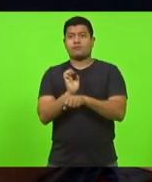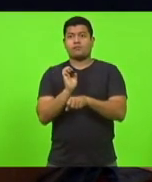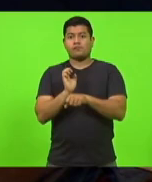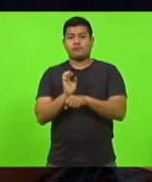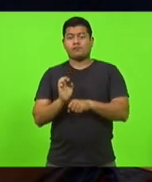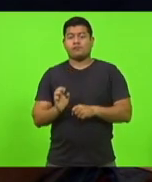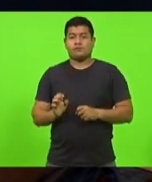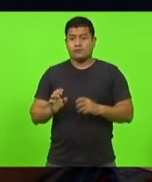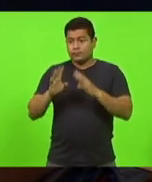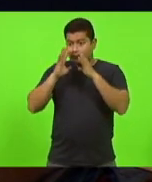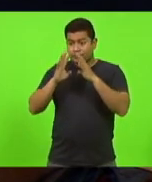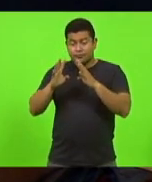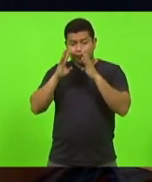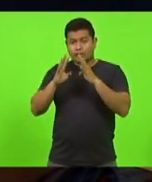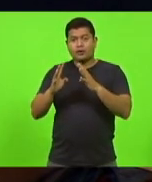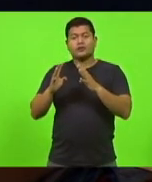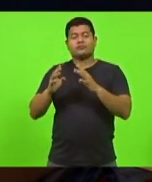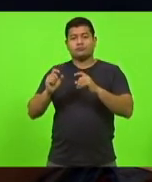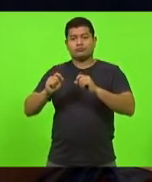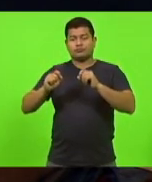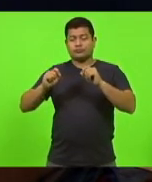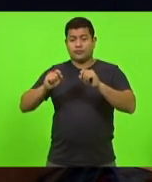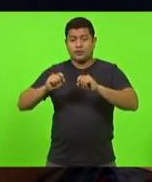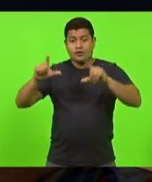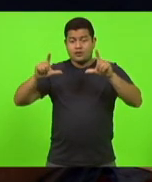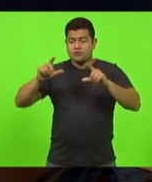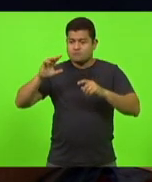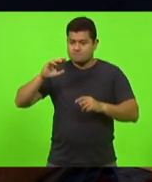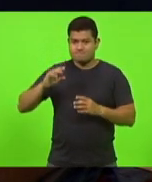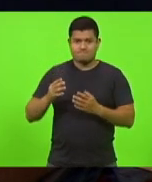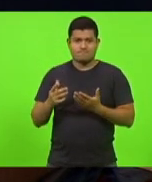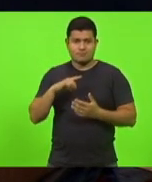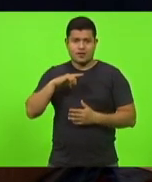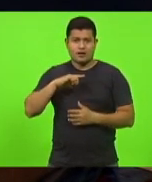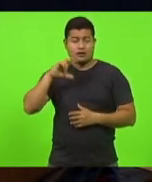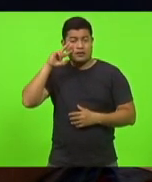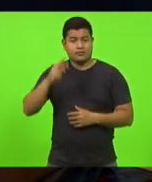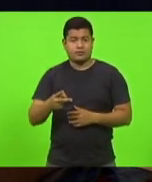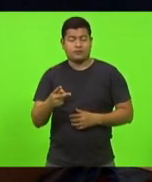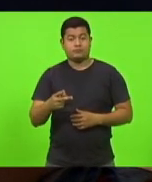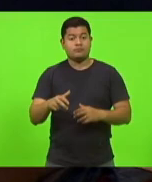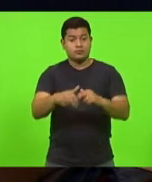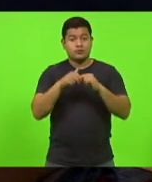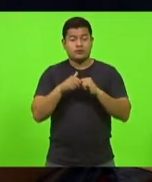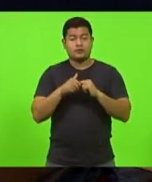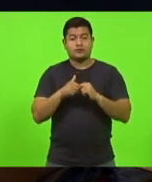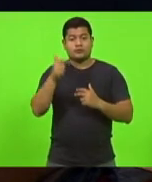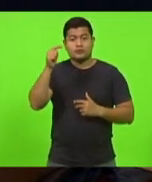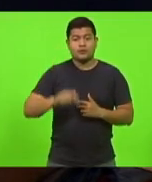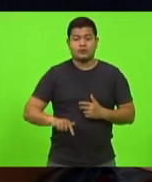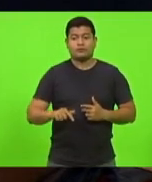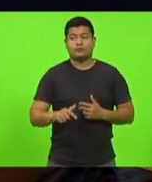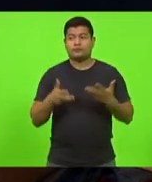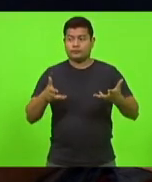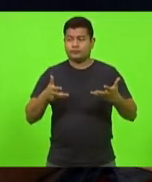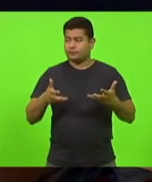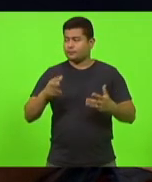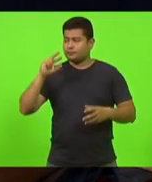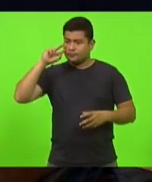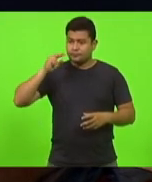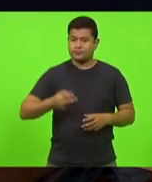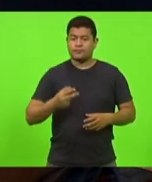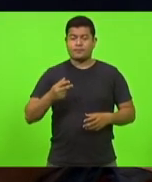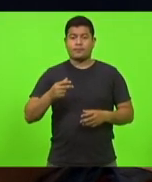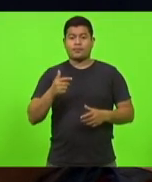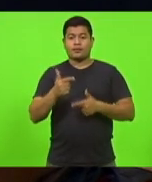e reconhecendo no dia de hoje. Portanto, quero aqui, mais uma vez, reconhecer o trabalho de todos os